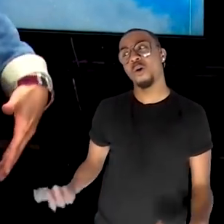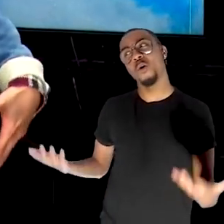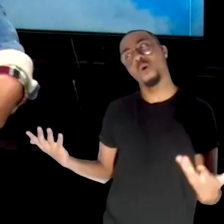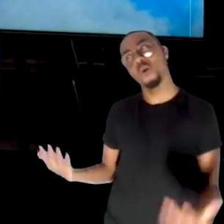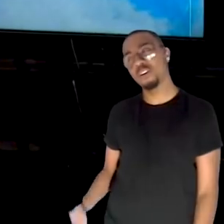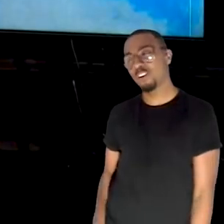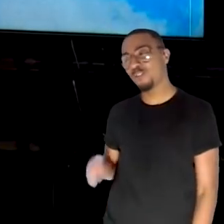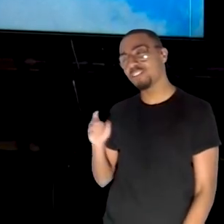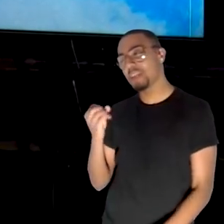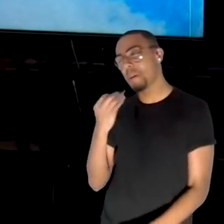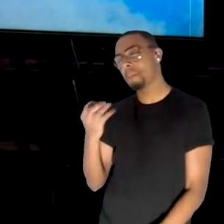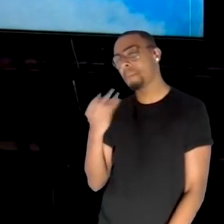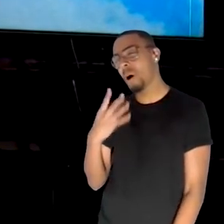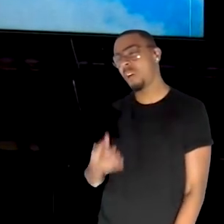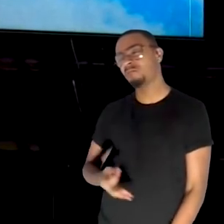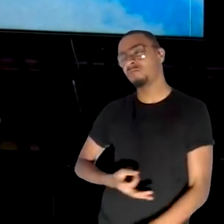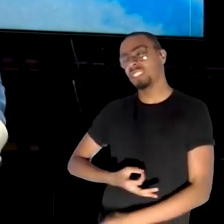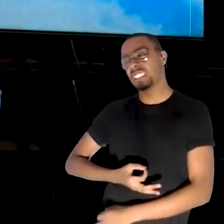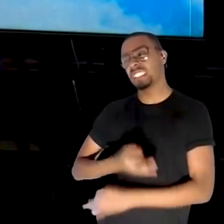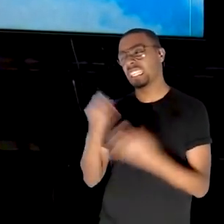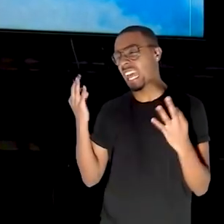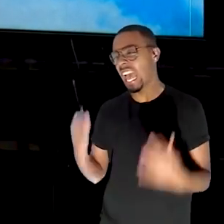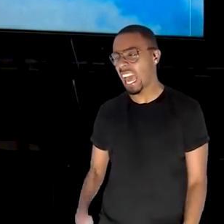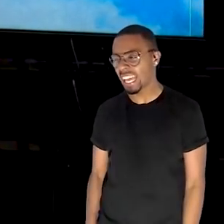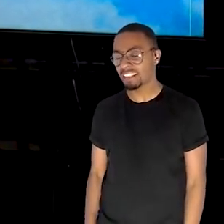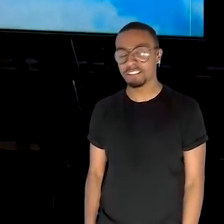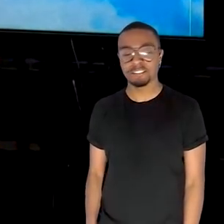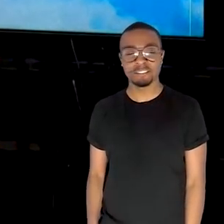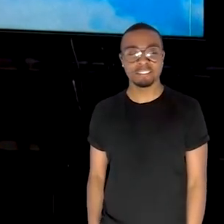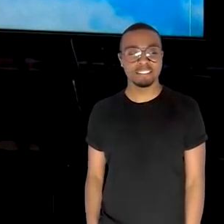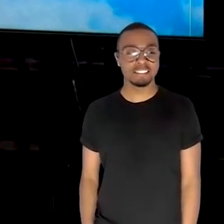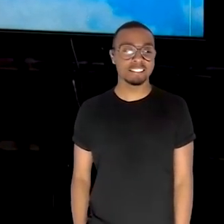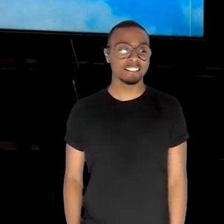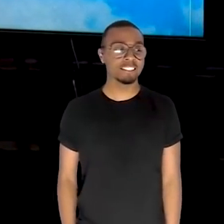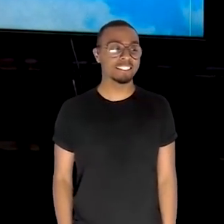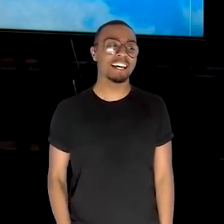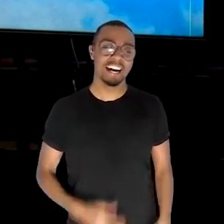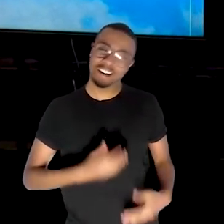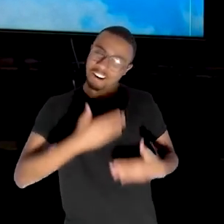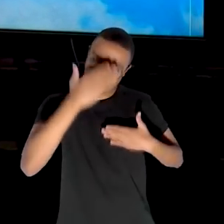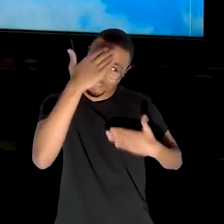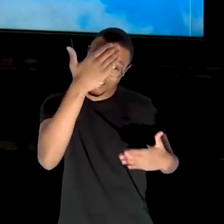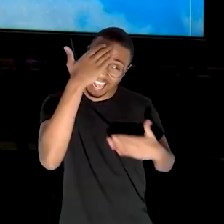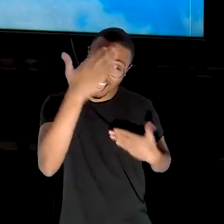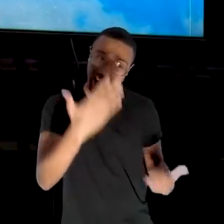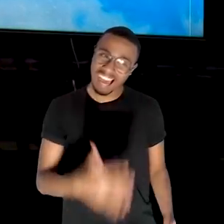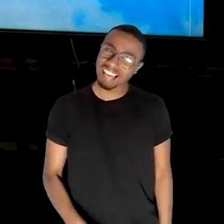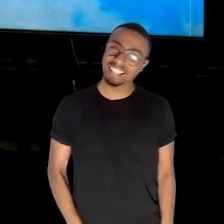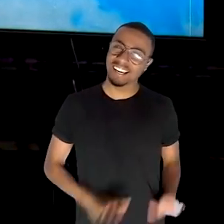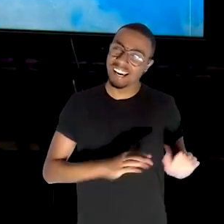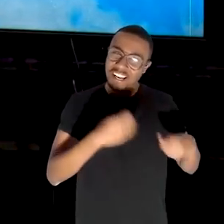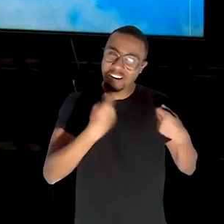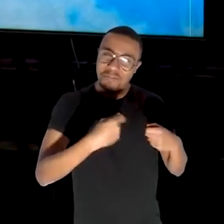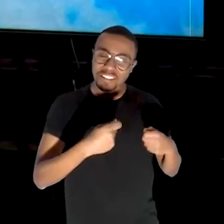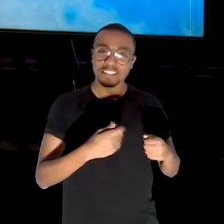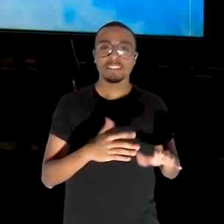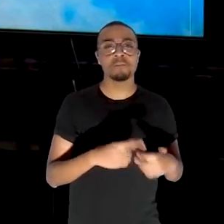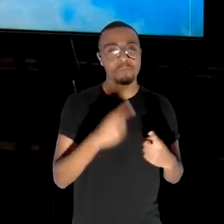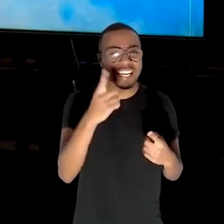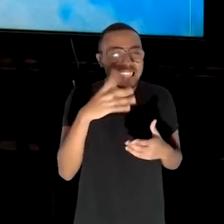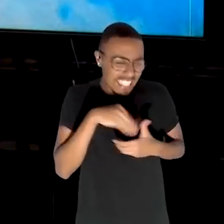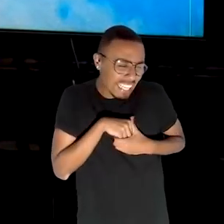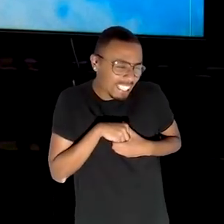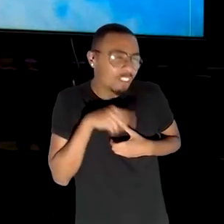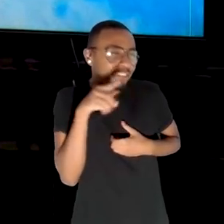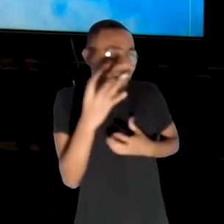nosso potencial, reconheçam o nosso esforço, nossa dedicação. Há uma necessidade de sermos vistos